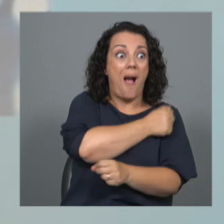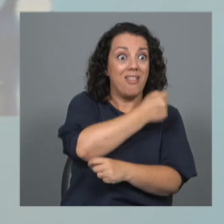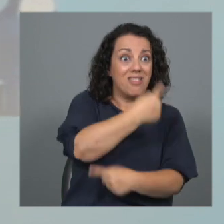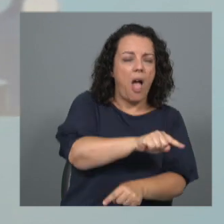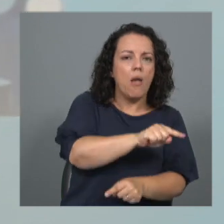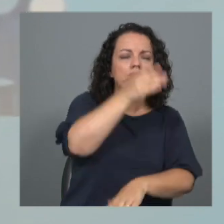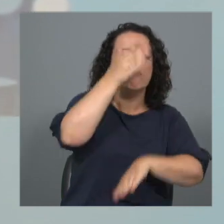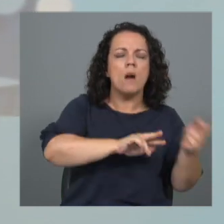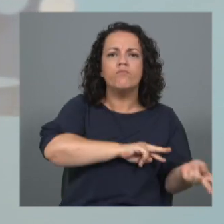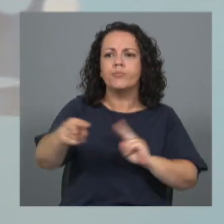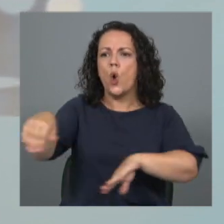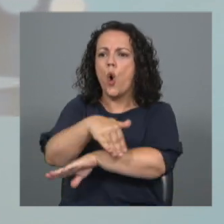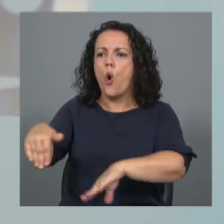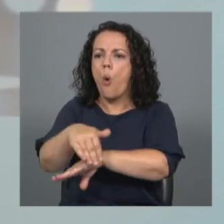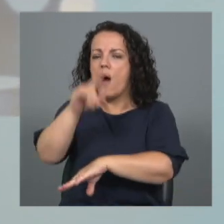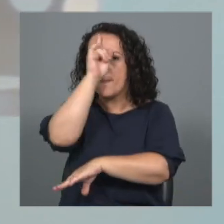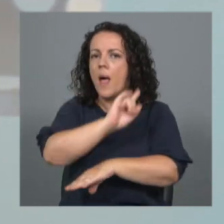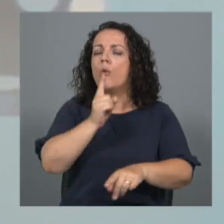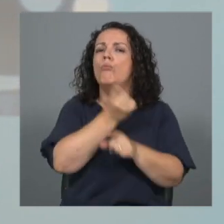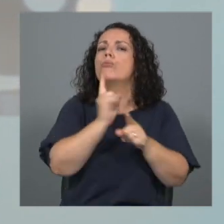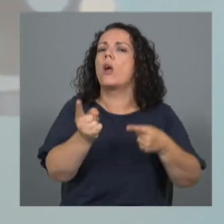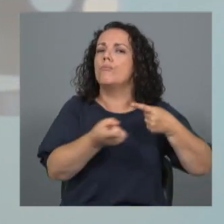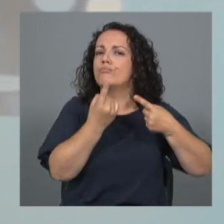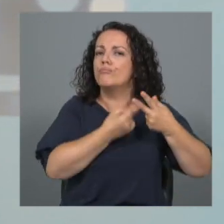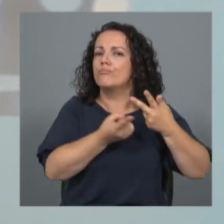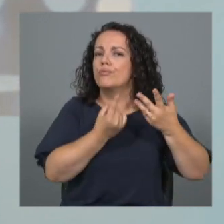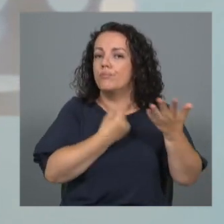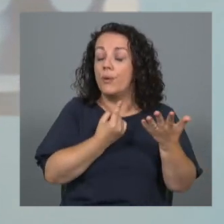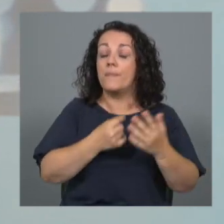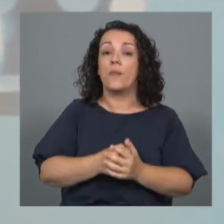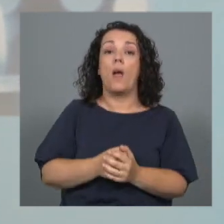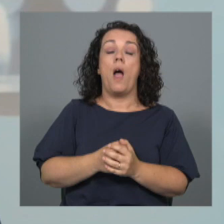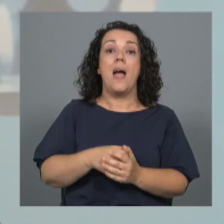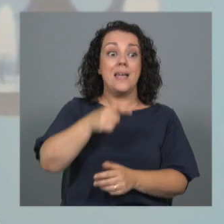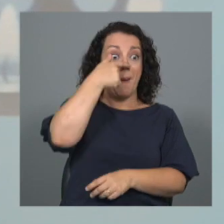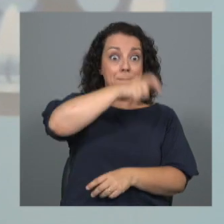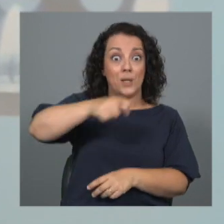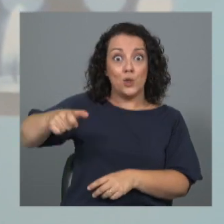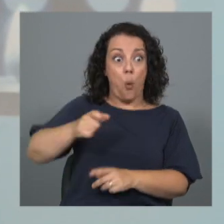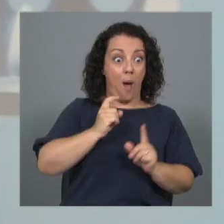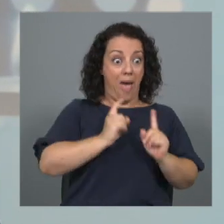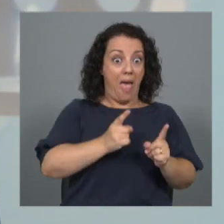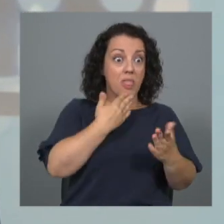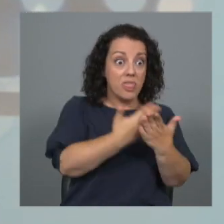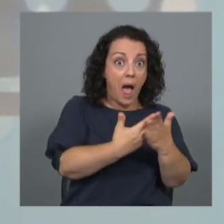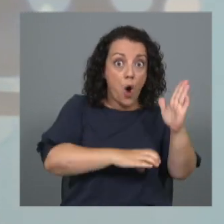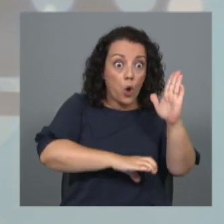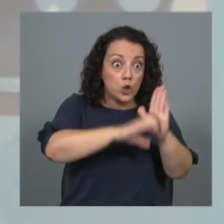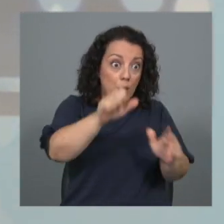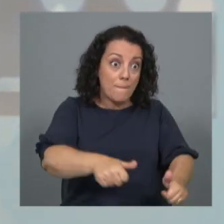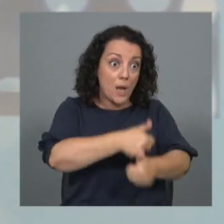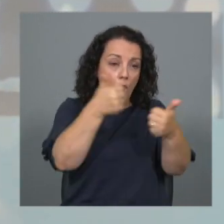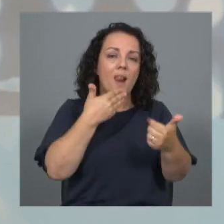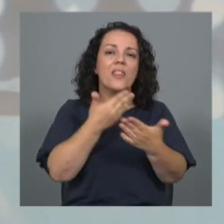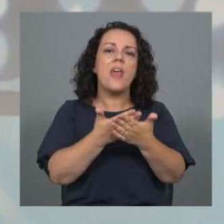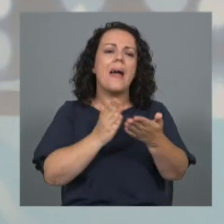evitarmos de termos que andar a suprir as necessidades básicas. Ora, quando temos as pessoas nesta condição, estamos a criar condições e a inverter o modelo de intervenção. Ou